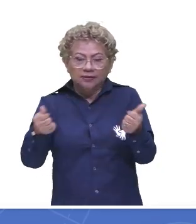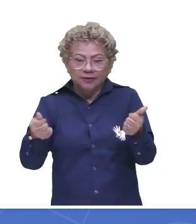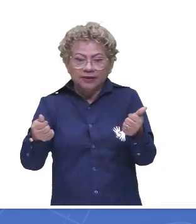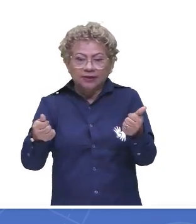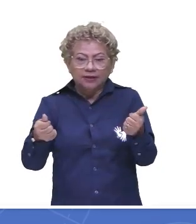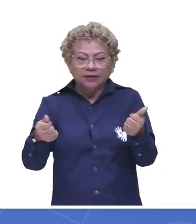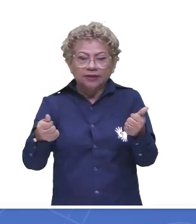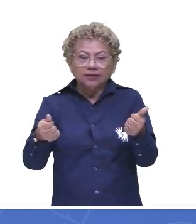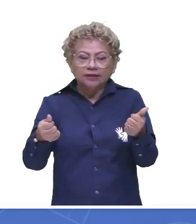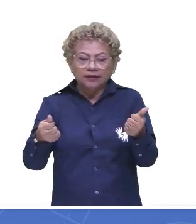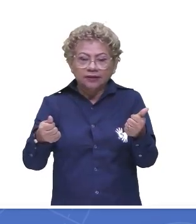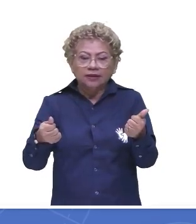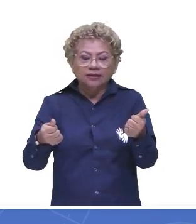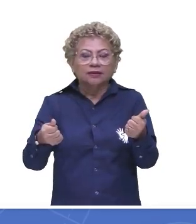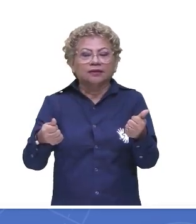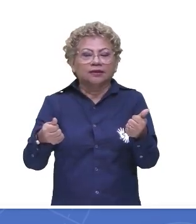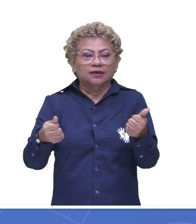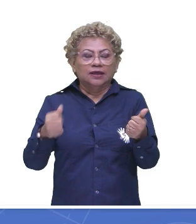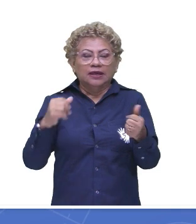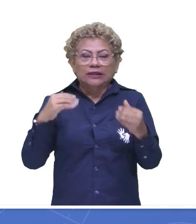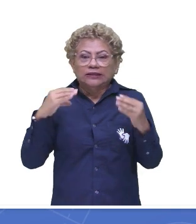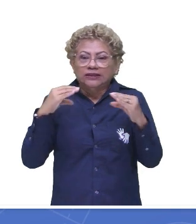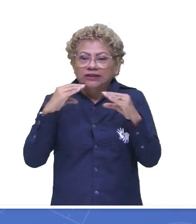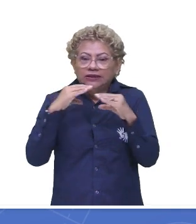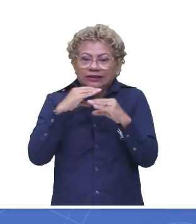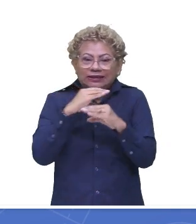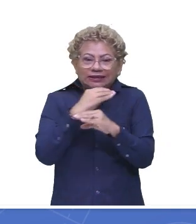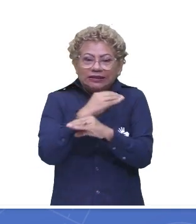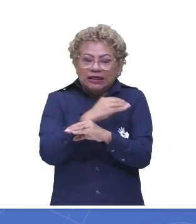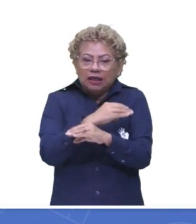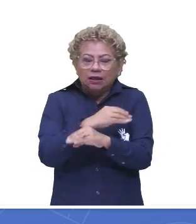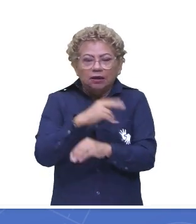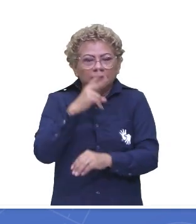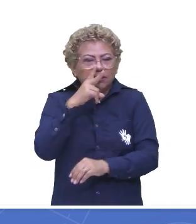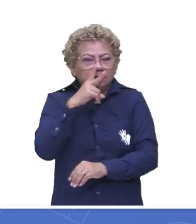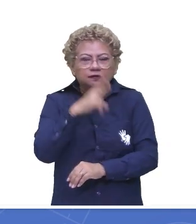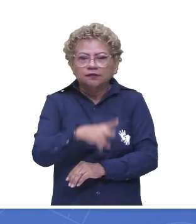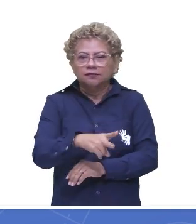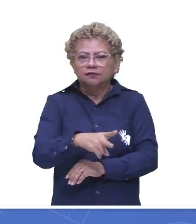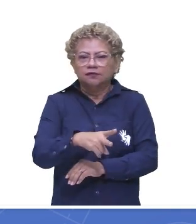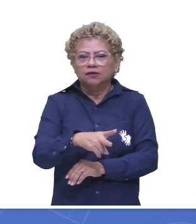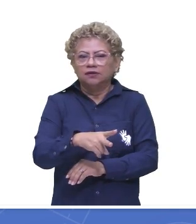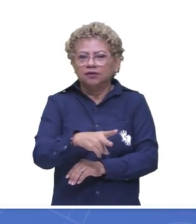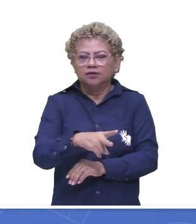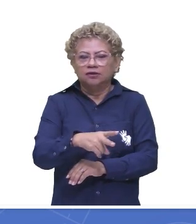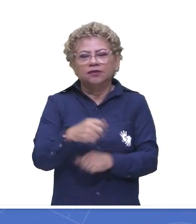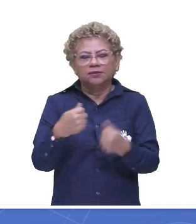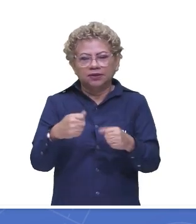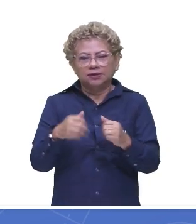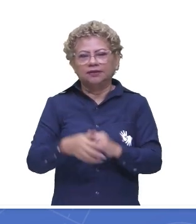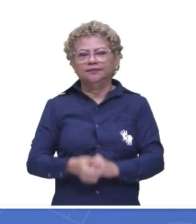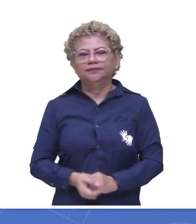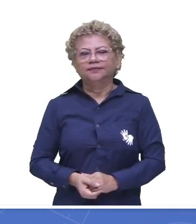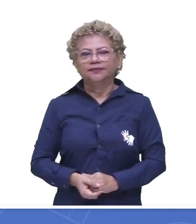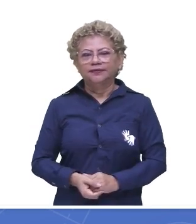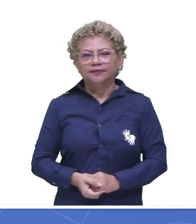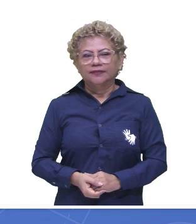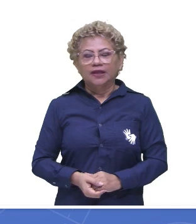valor extremamente alto, não é verdade? 19.200 calorias. Vamos para o nosso próximo exemplo, exemplo número